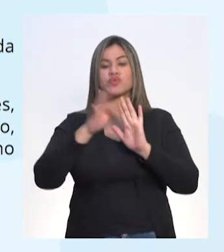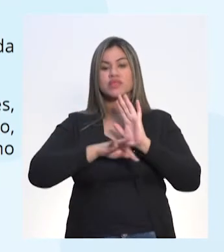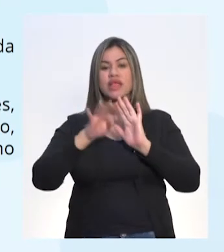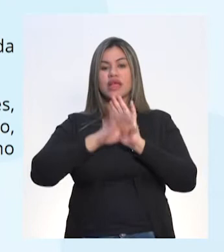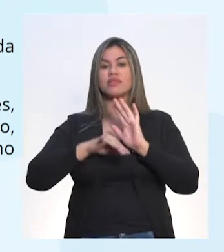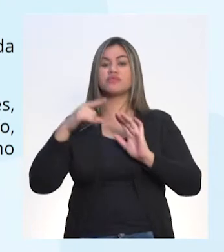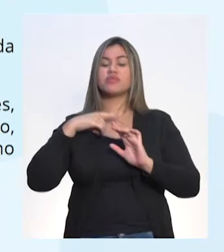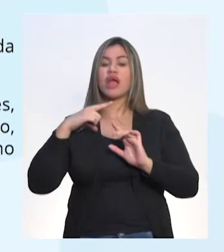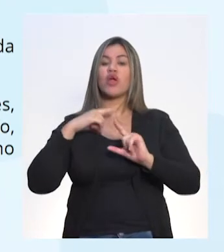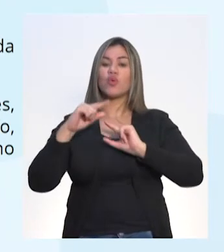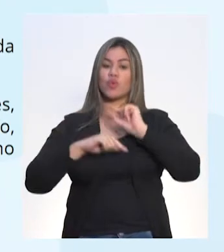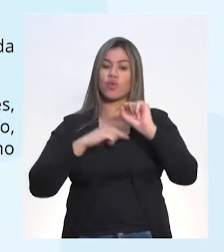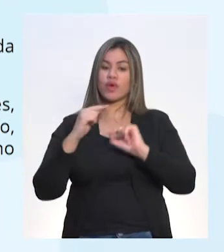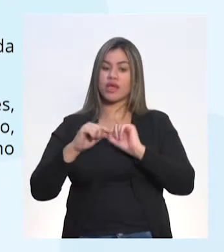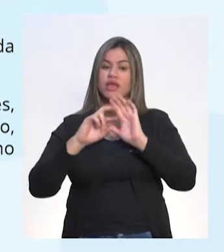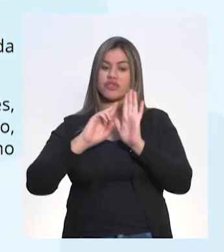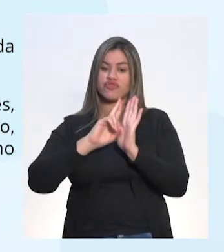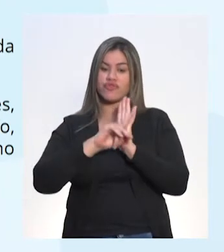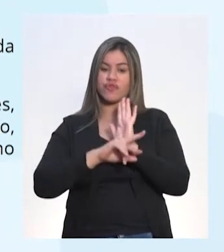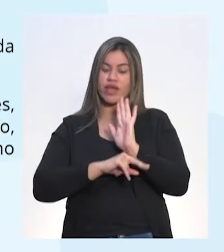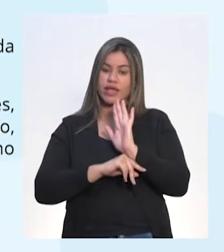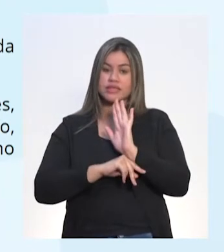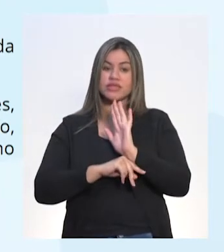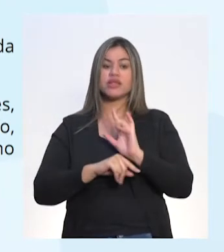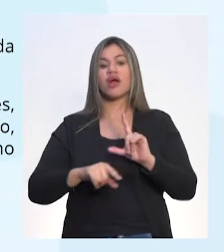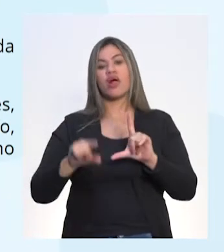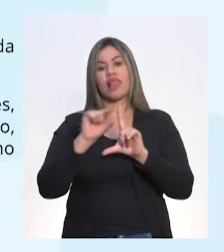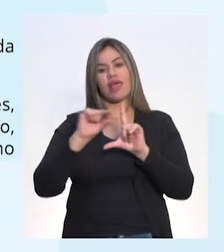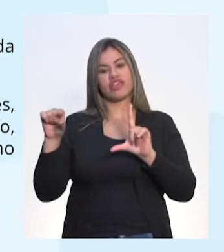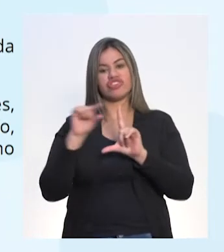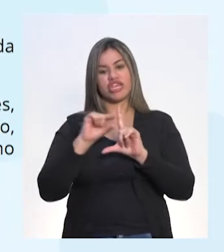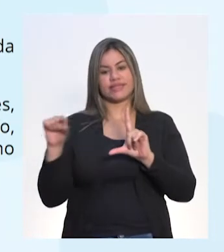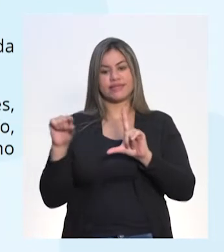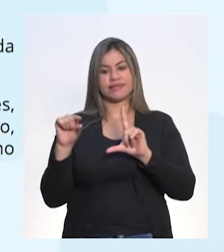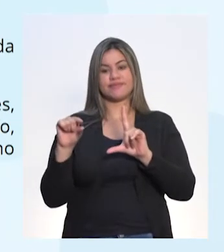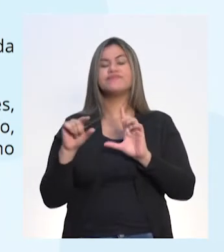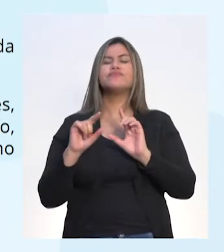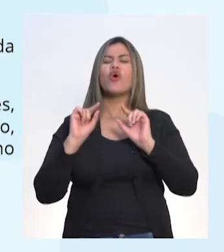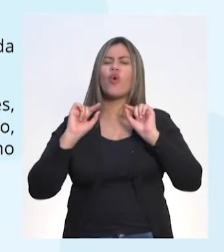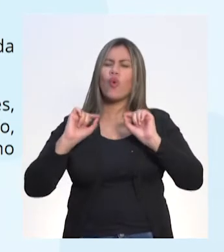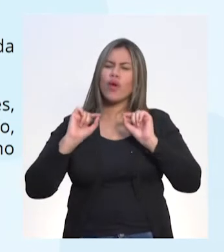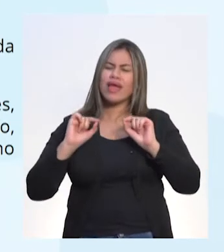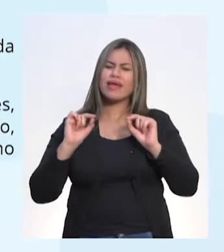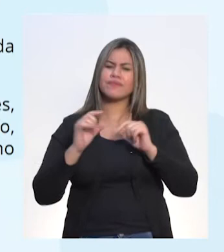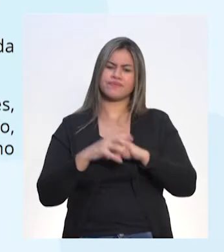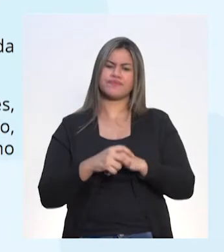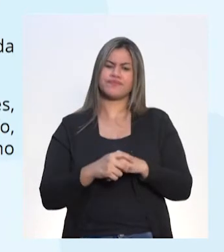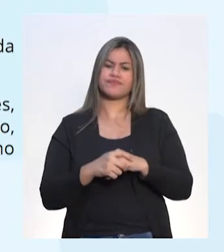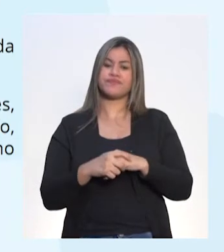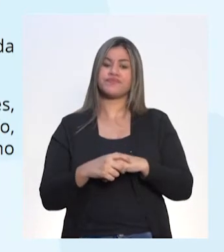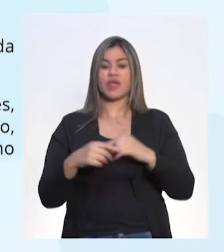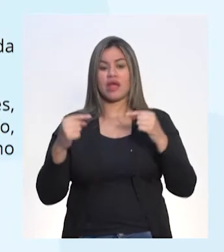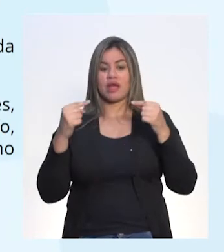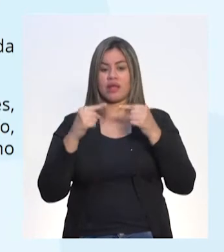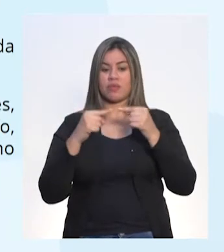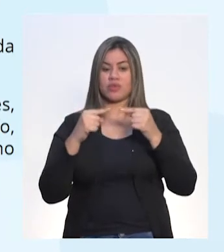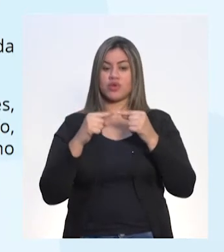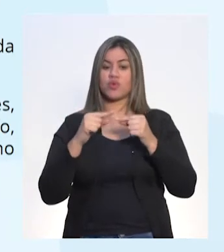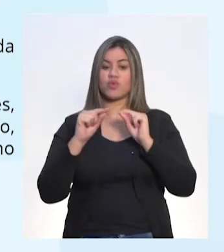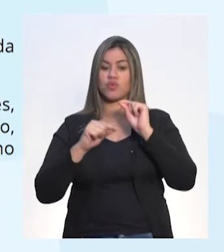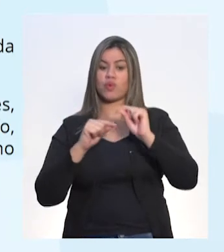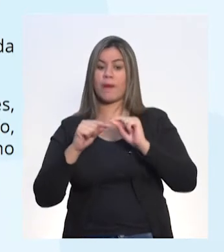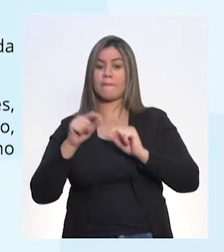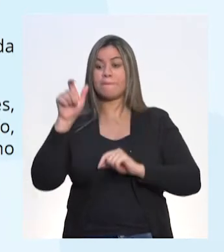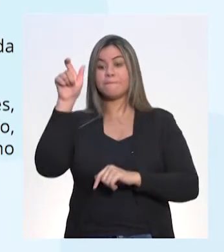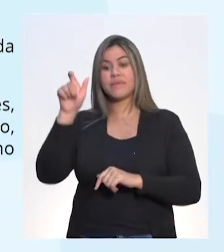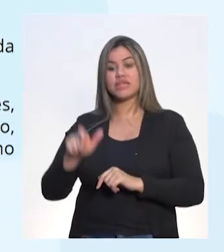possui como características, importantíssimo, legendas. O que são as legendas no texto de teatro? É indicativo de